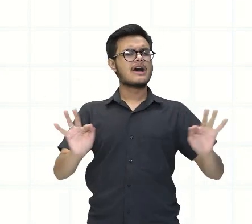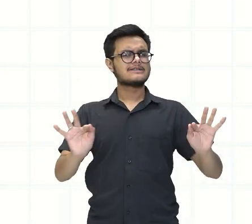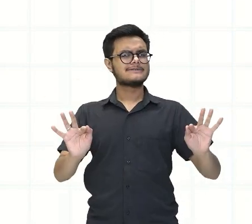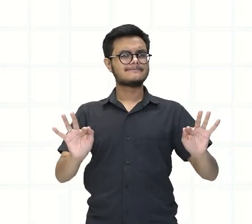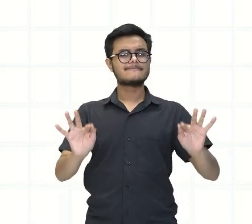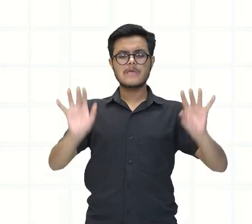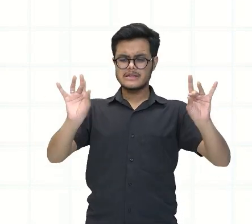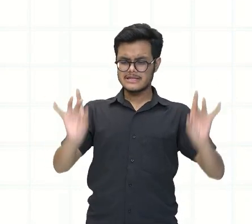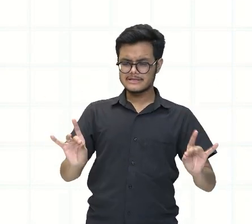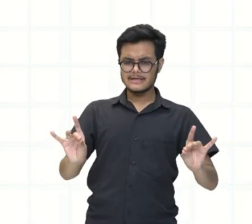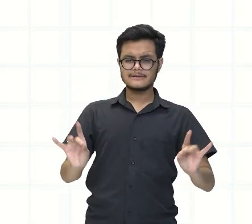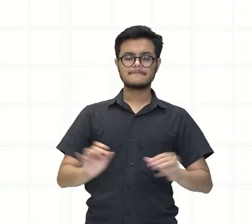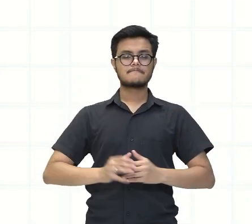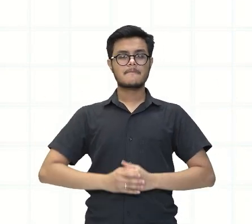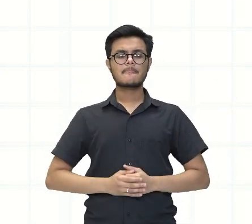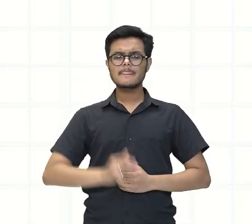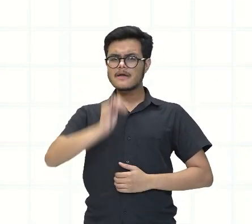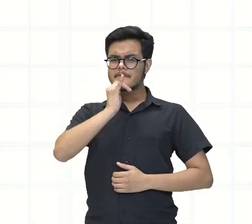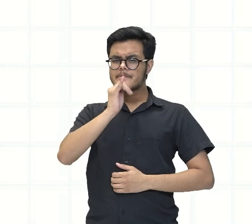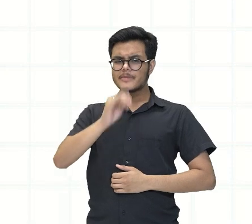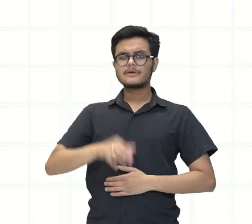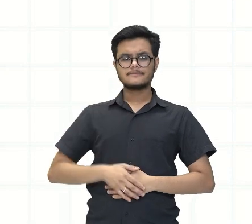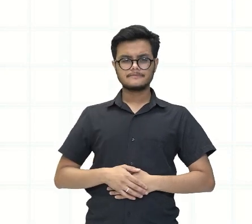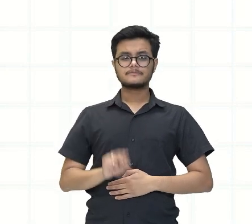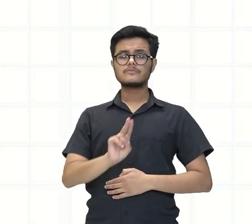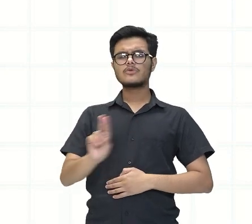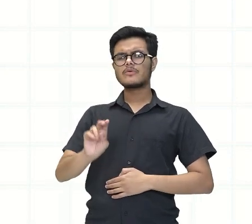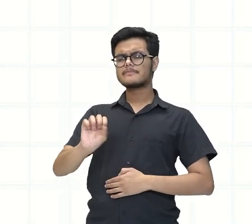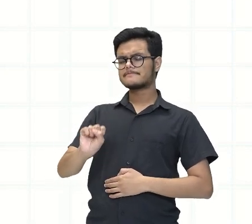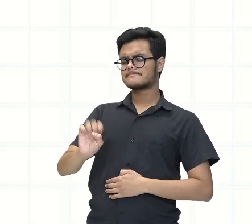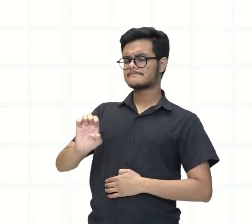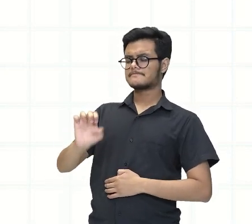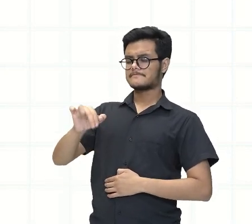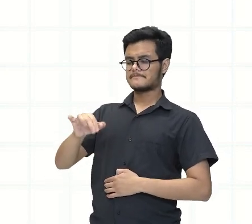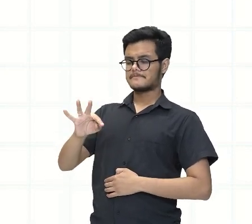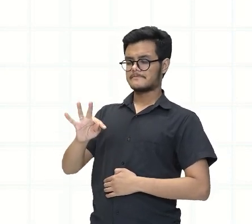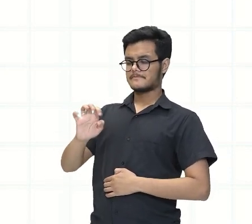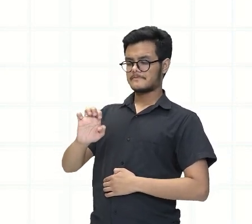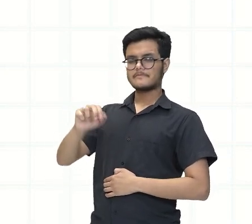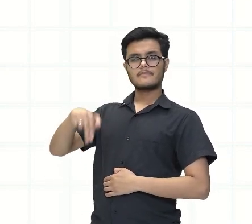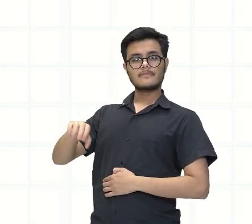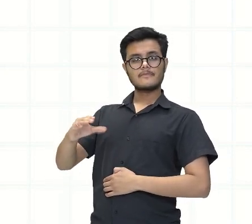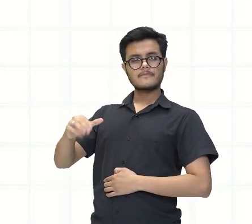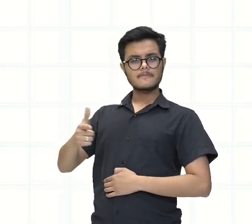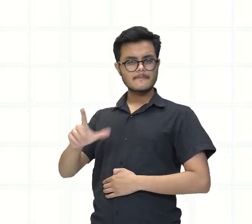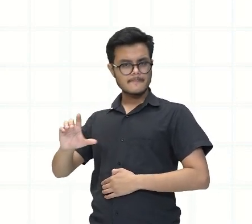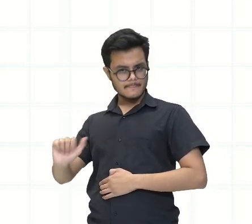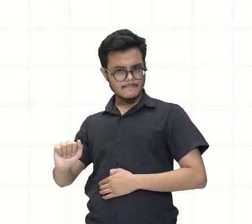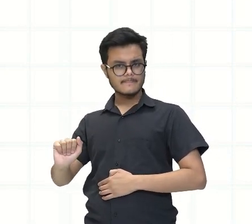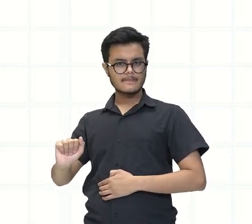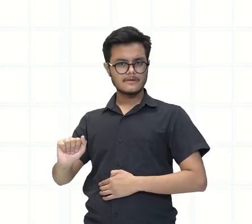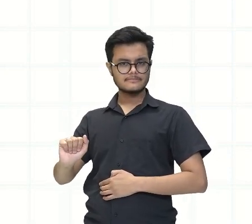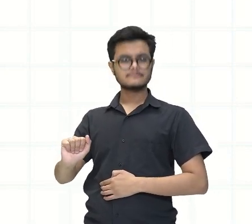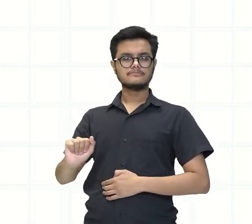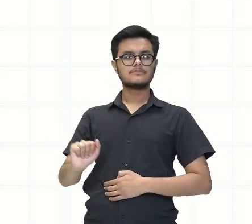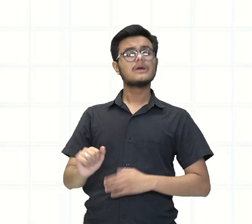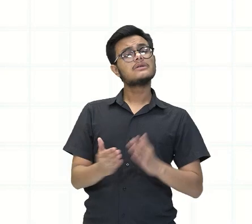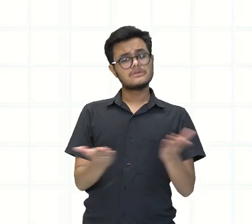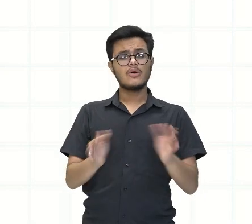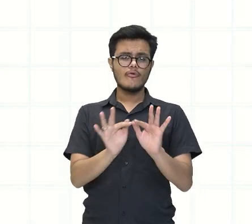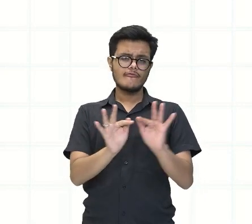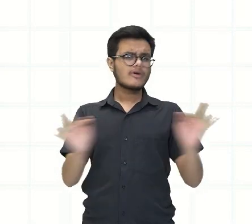Isso mesmo. Quando eu falo em sentença, entendam justamente esse processo da oração, do enunciado,